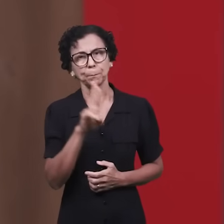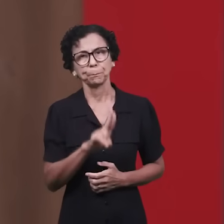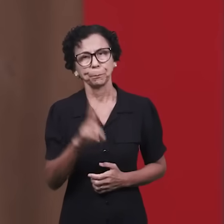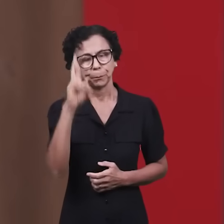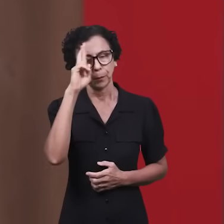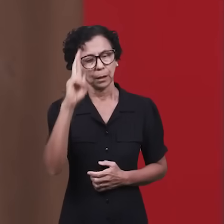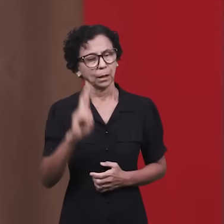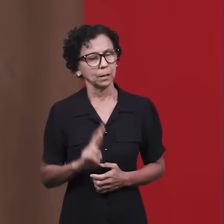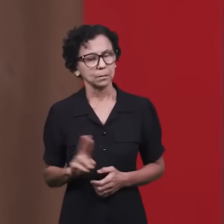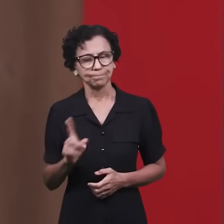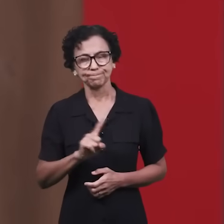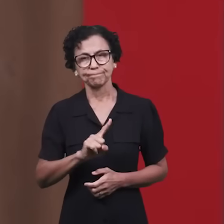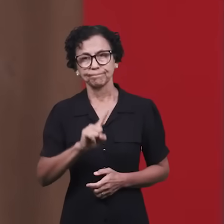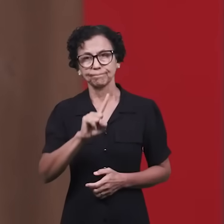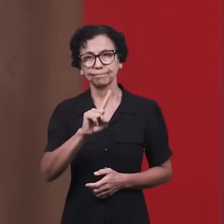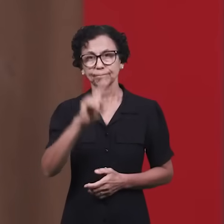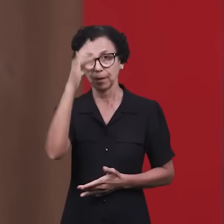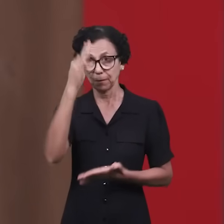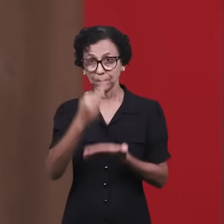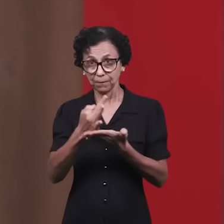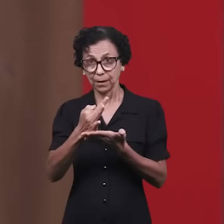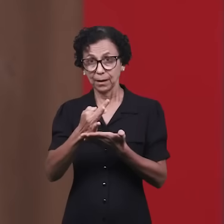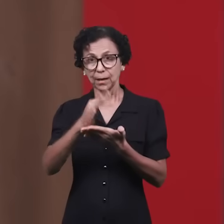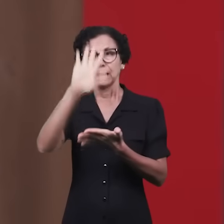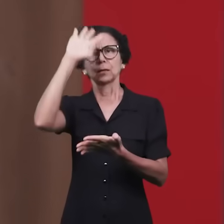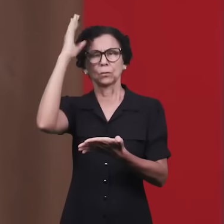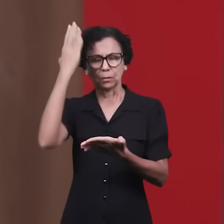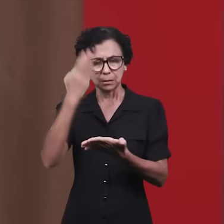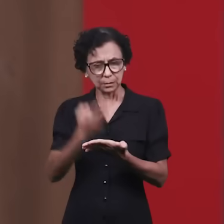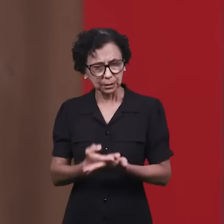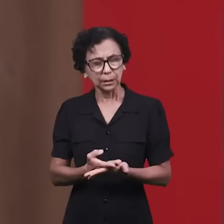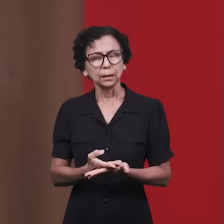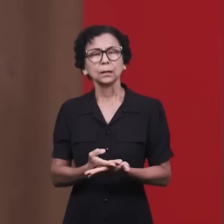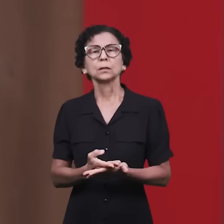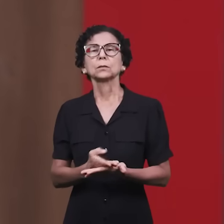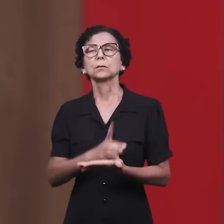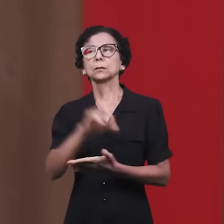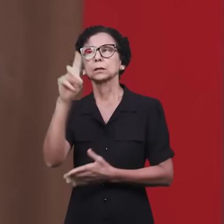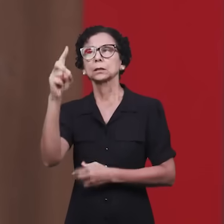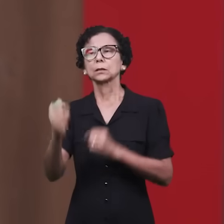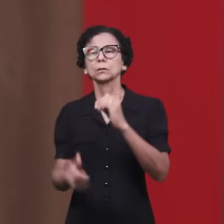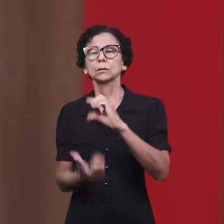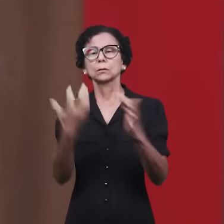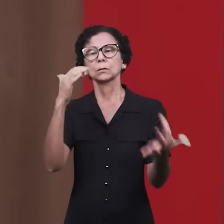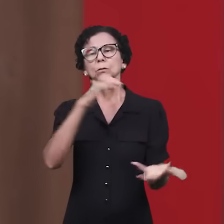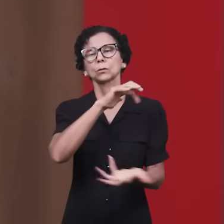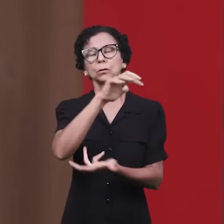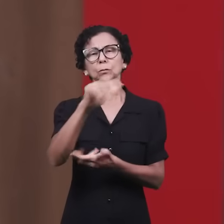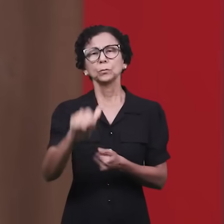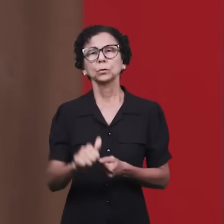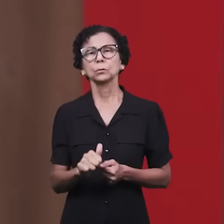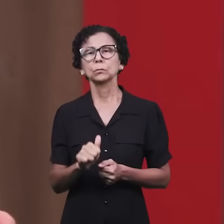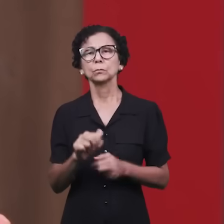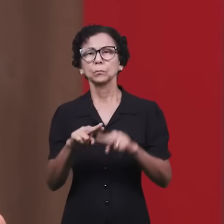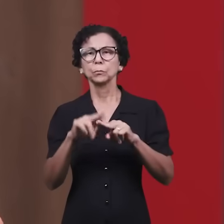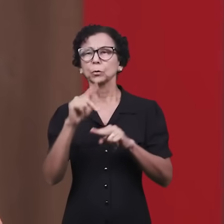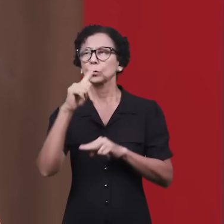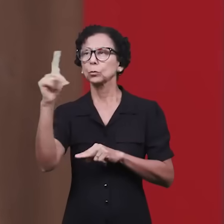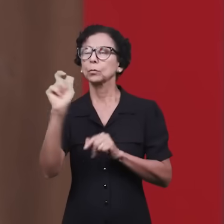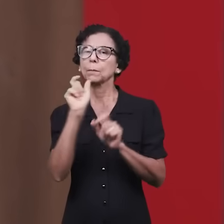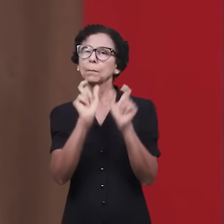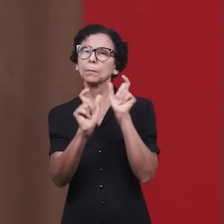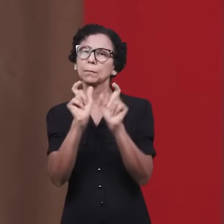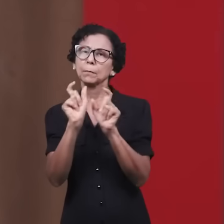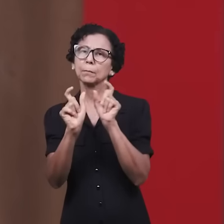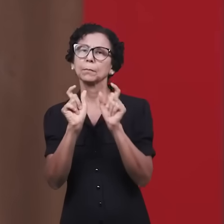Então, pela fé, nós cremos que os mundos foram criados pela palavra de Deus. Você tem outro elemento para provar, não sei, a fé? Que os mundos foram criados pela